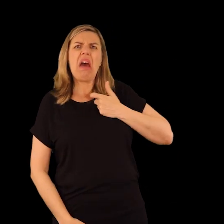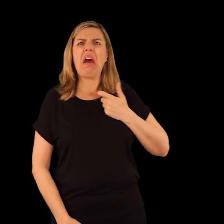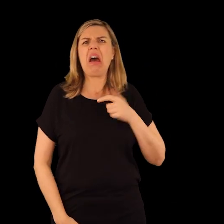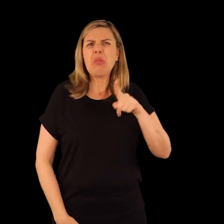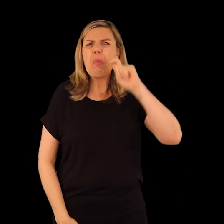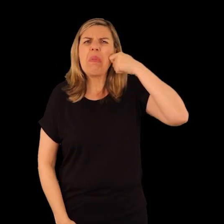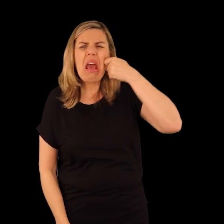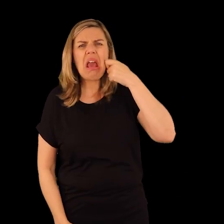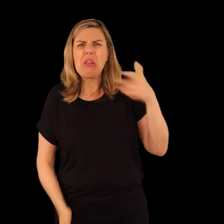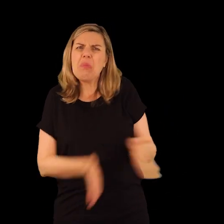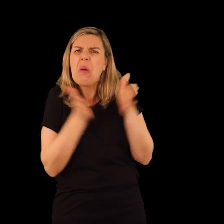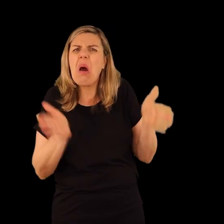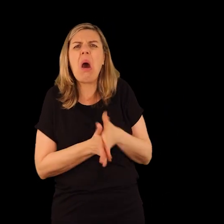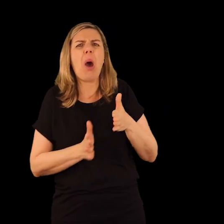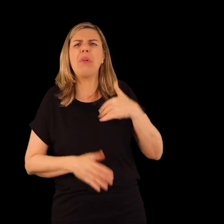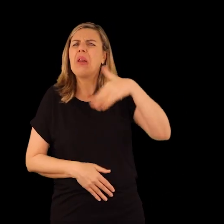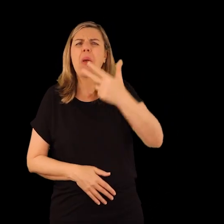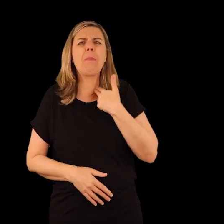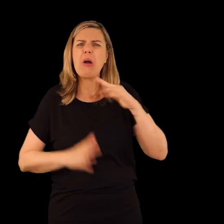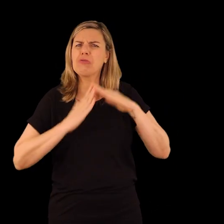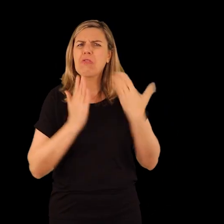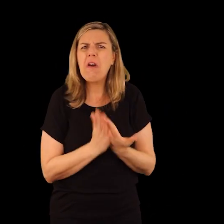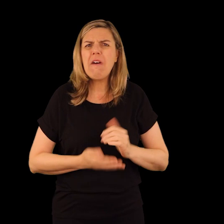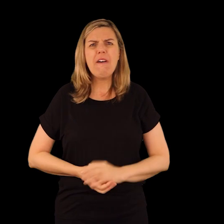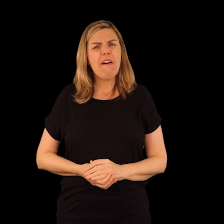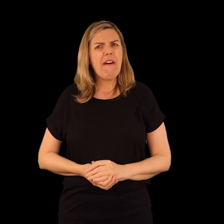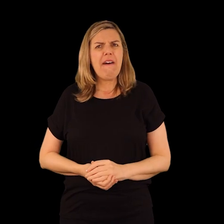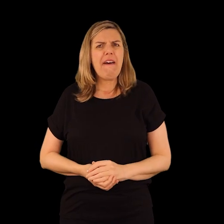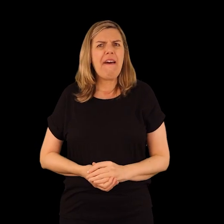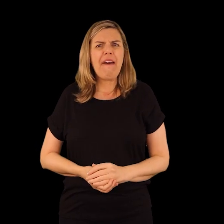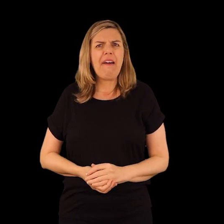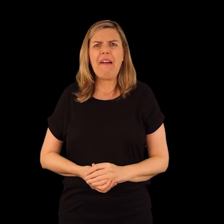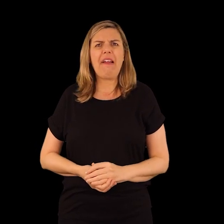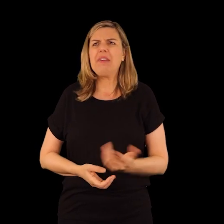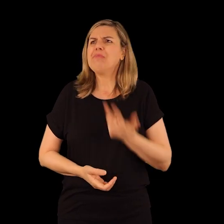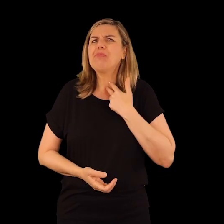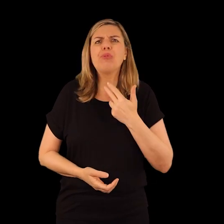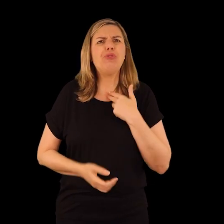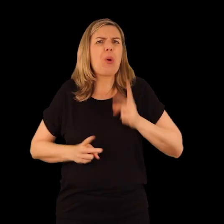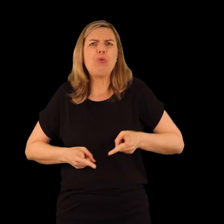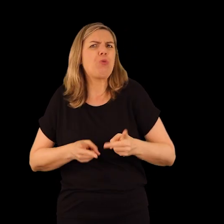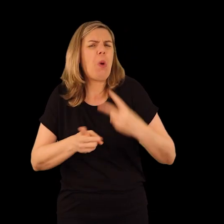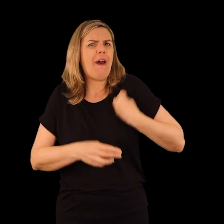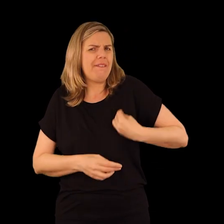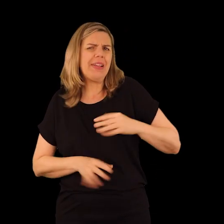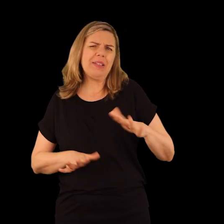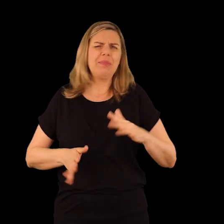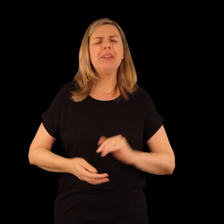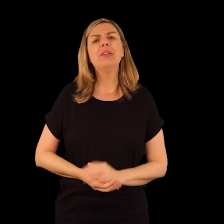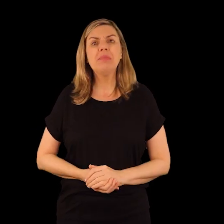quem é preto, quem é pobre não vai para a escola, que a gente não podia seguir adiante, digamos